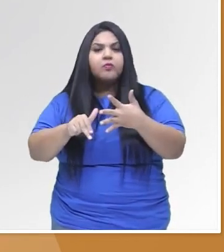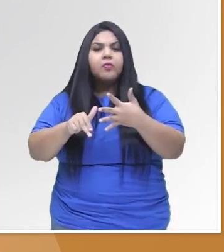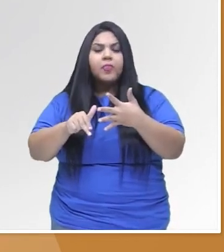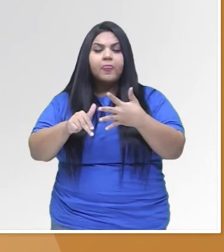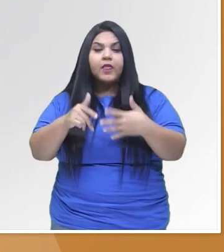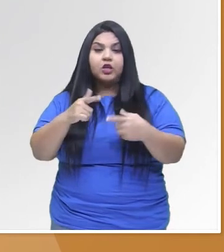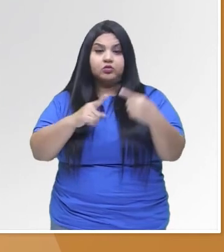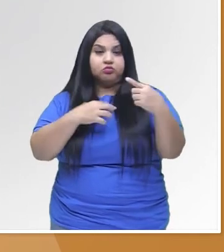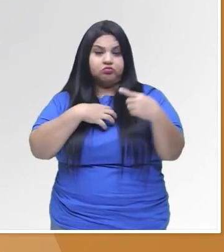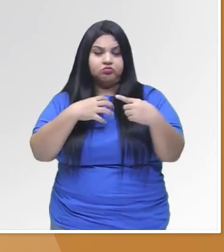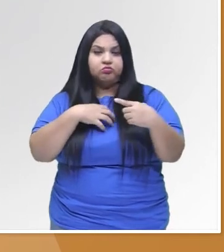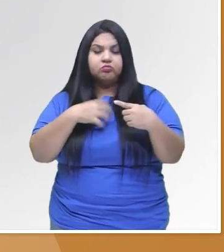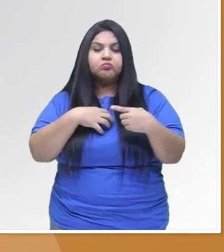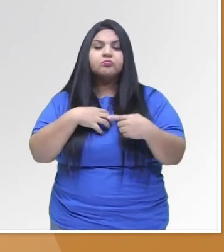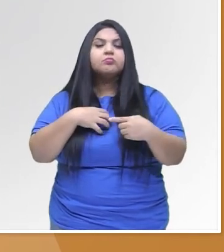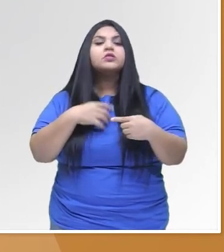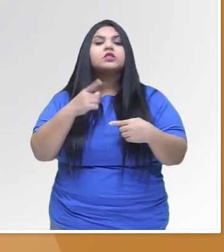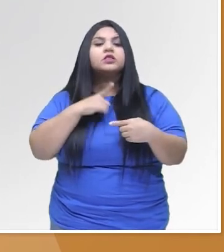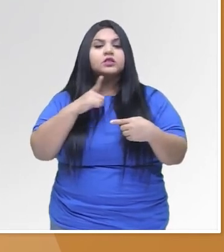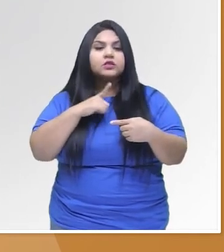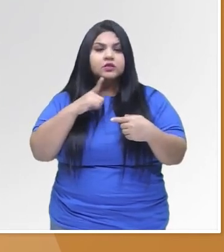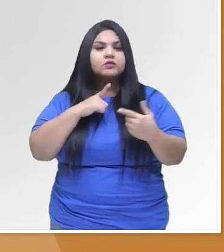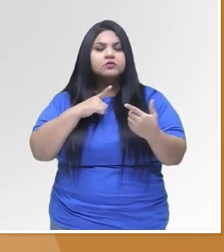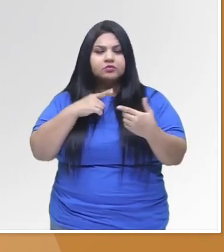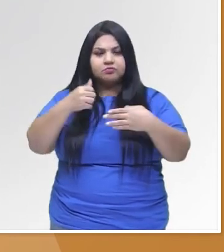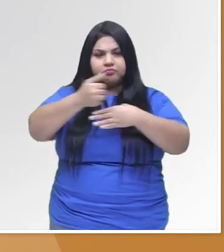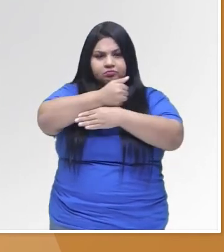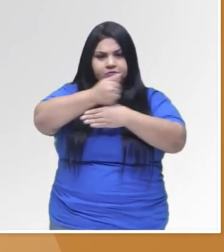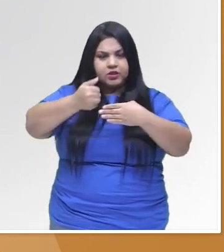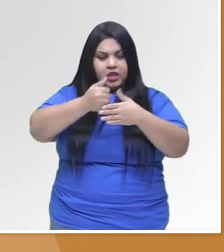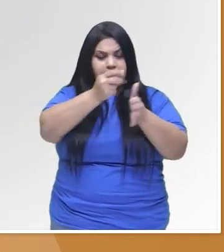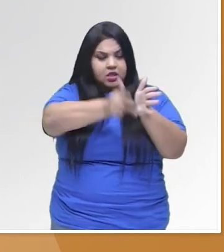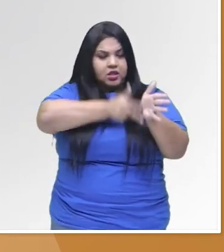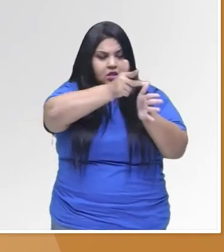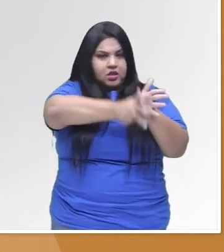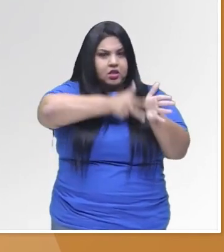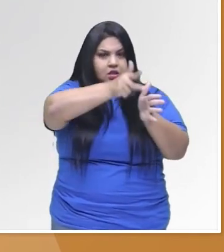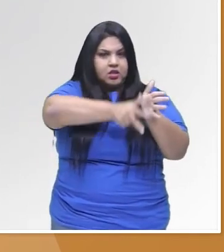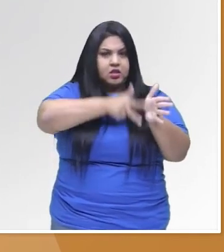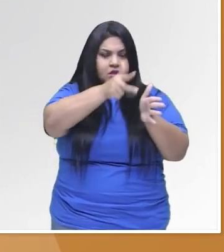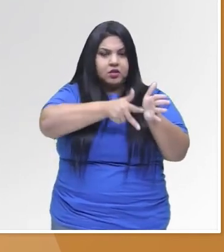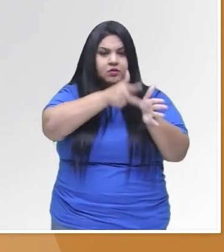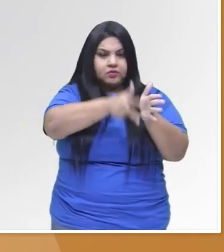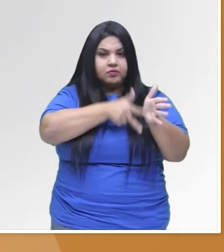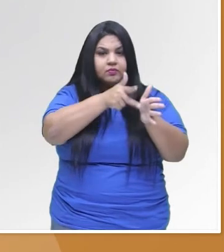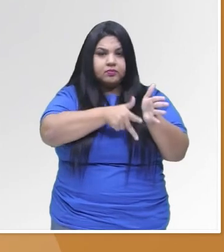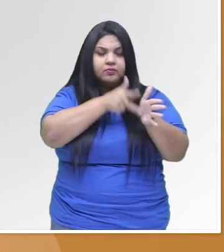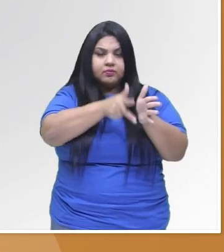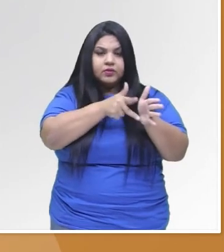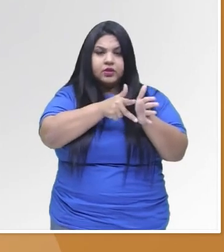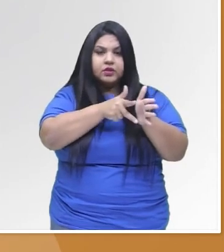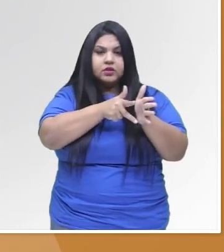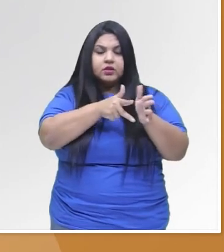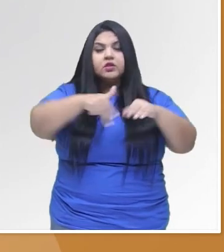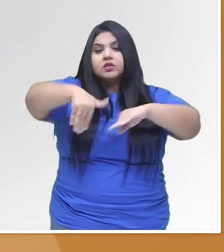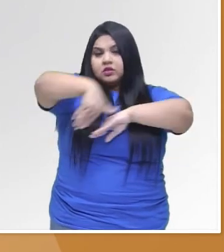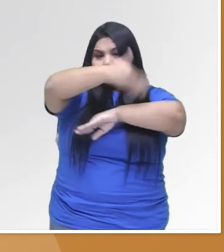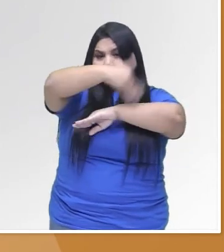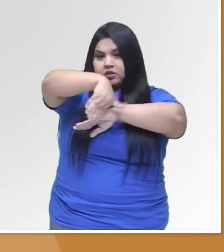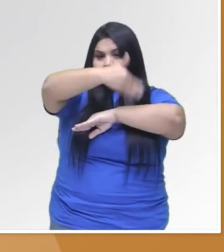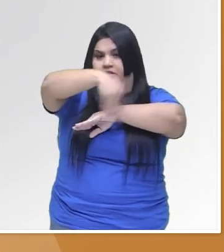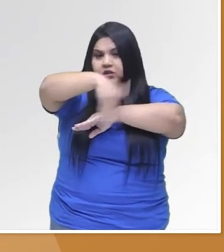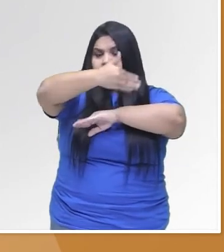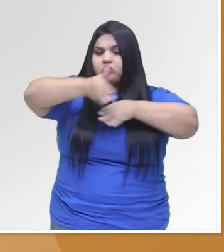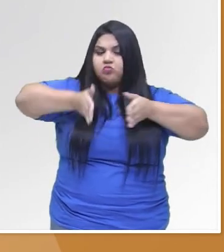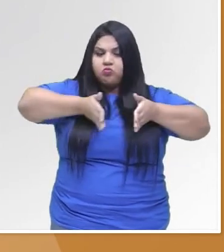aqui transporte ferroviário, trem, e tenho transporte rodoviário, tá? Estrada. Então pensa comigo